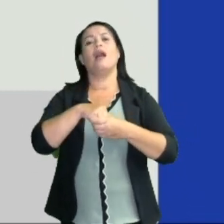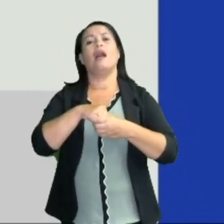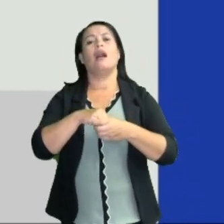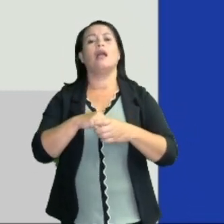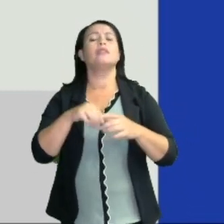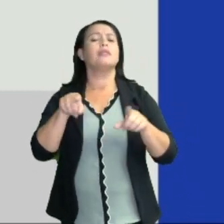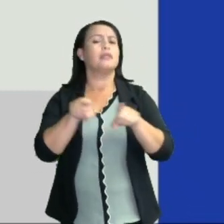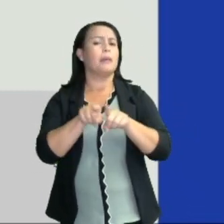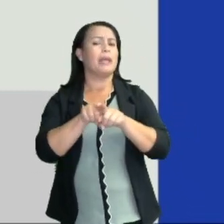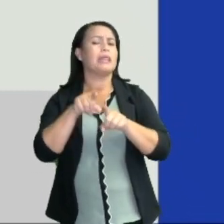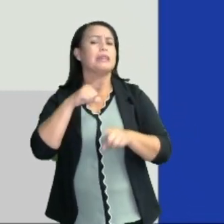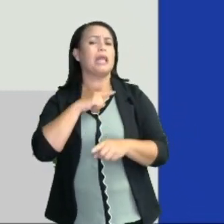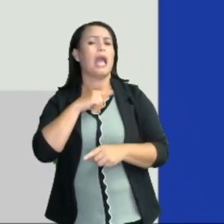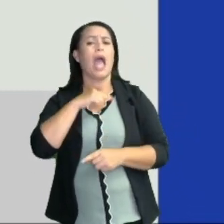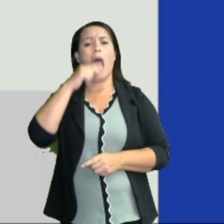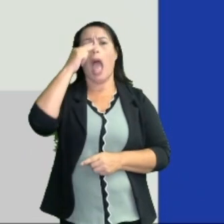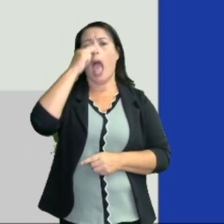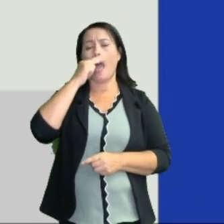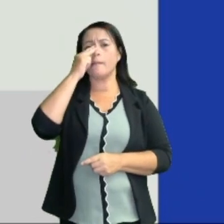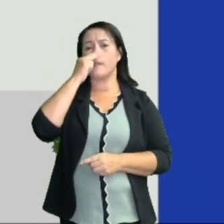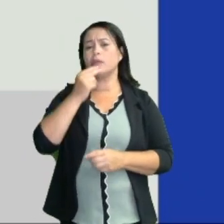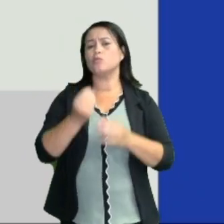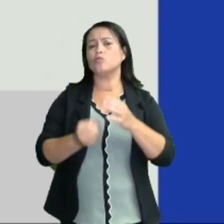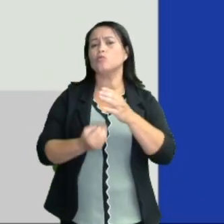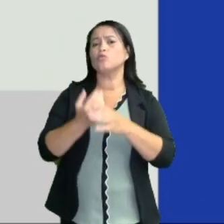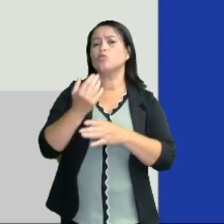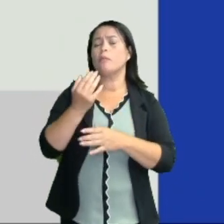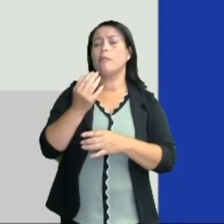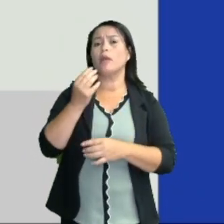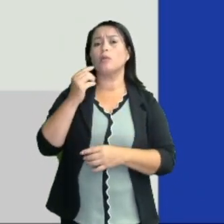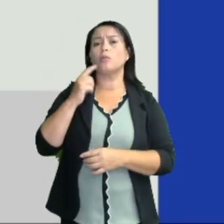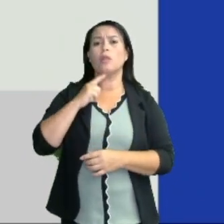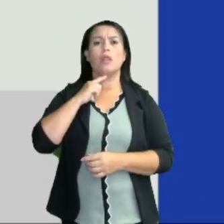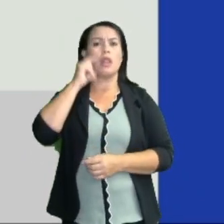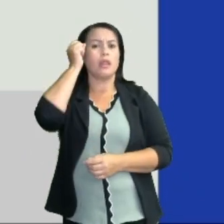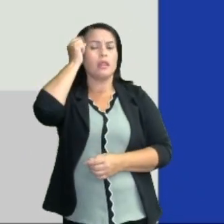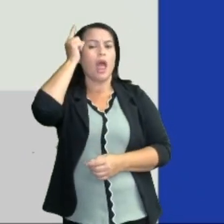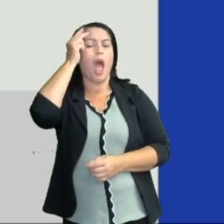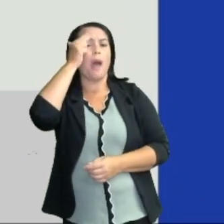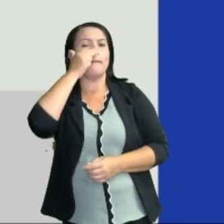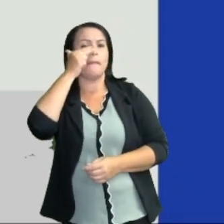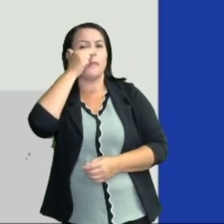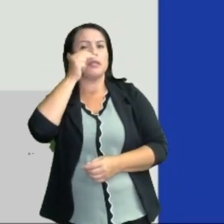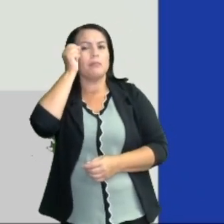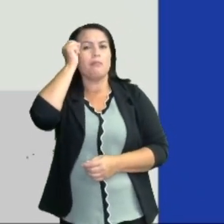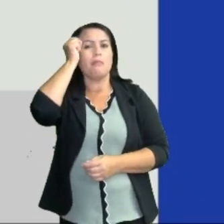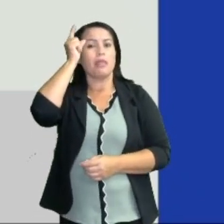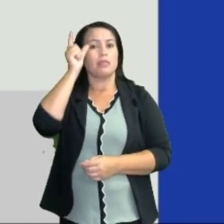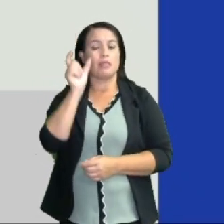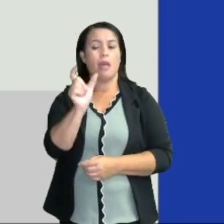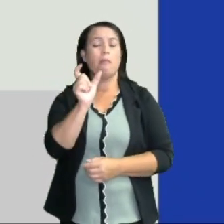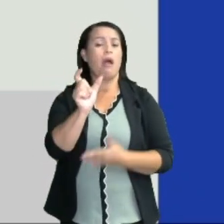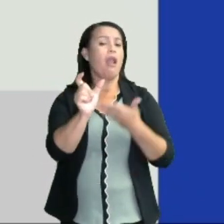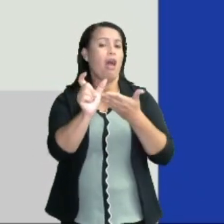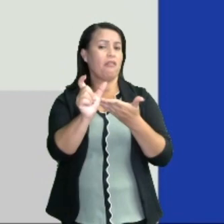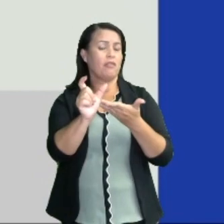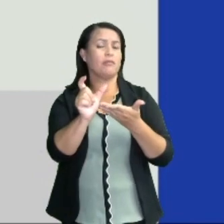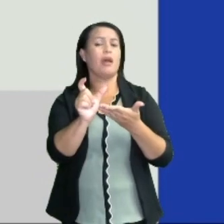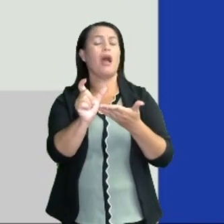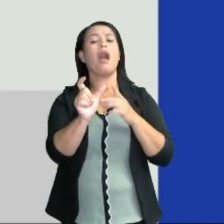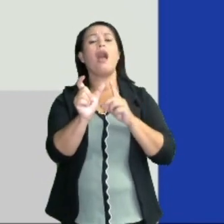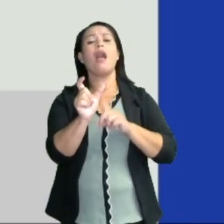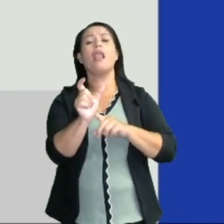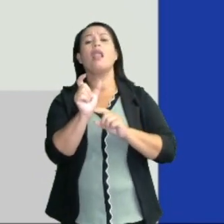Elas possuem a mesma origem em termos de ideia, ela traz a mesma ideia, tá certo? Ela